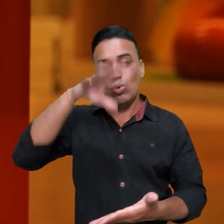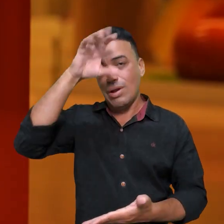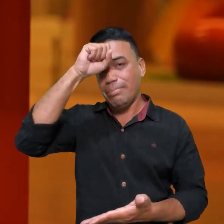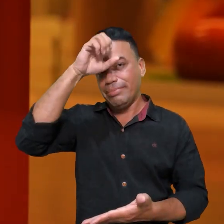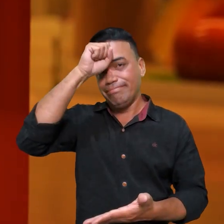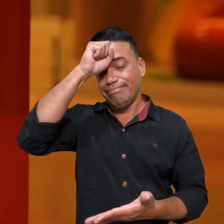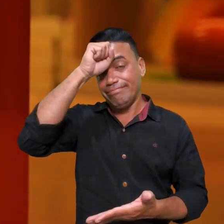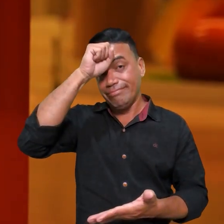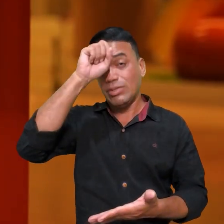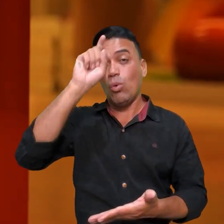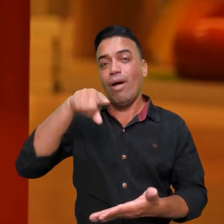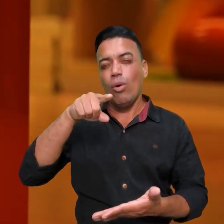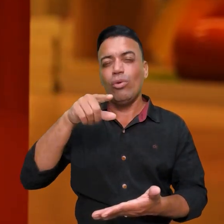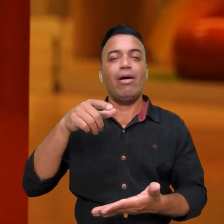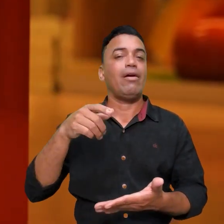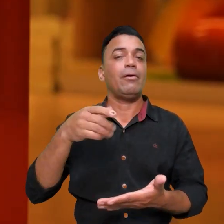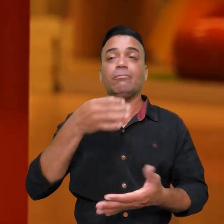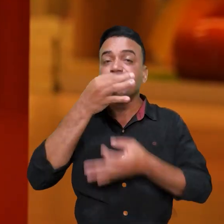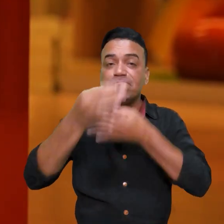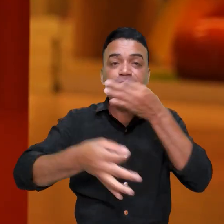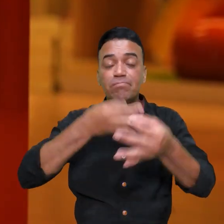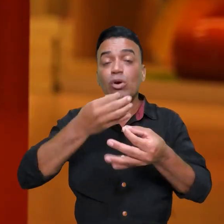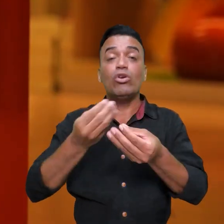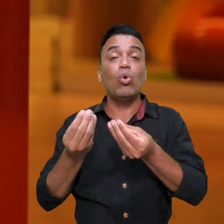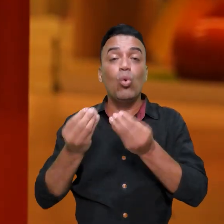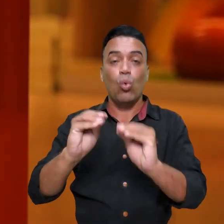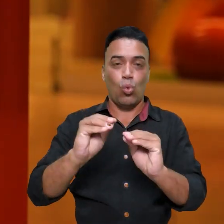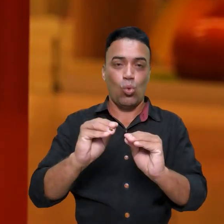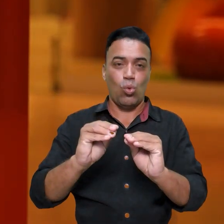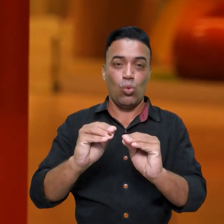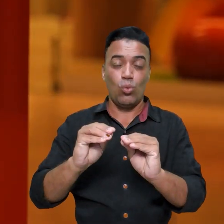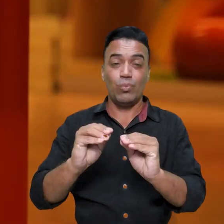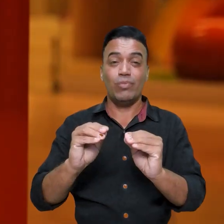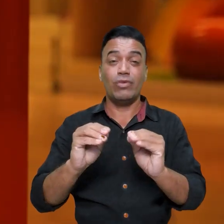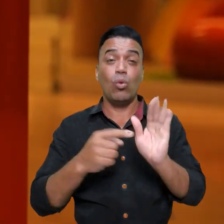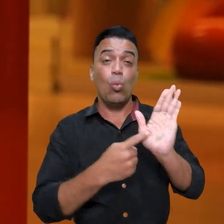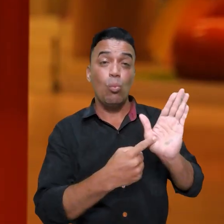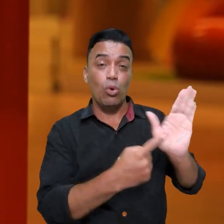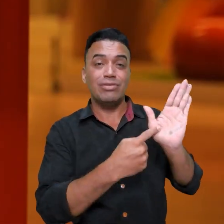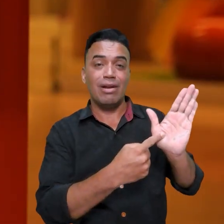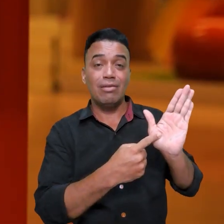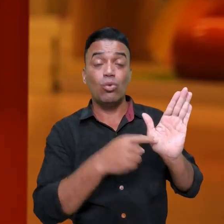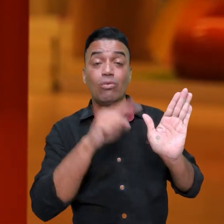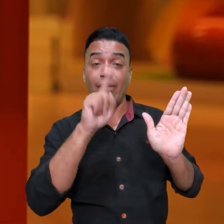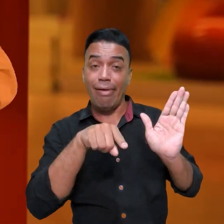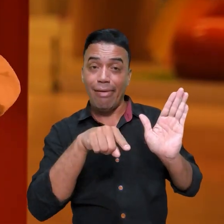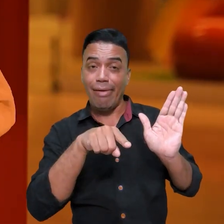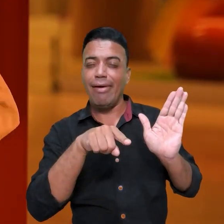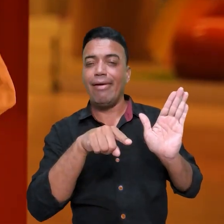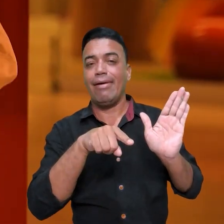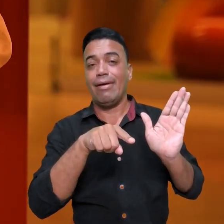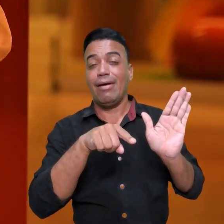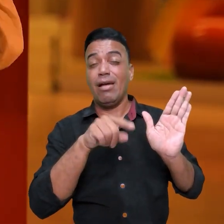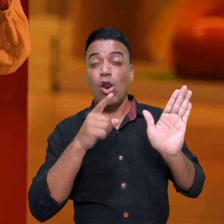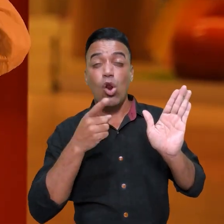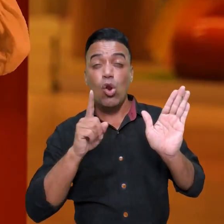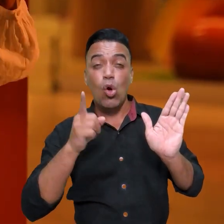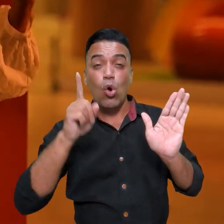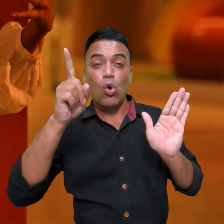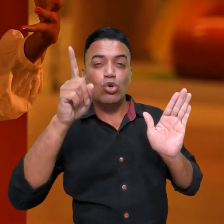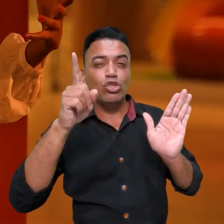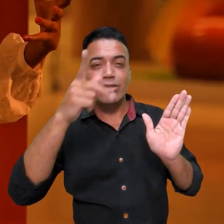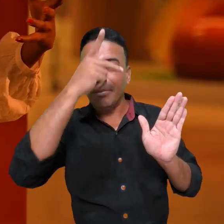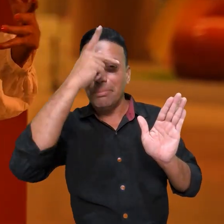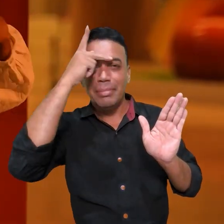eu acho que esse foi o tensionamento que eles trouxeram, né? Um mostrando como, olha, longe daqui tem